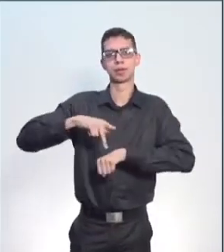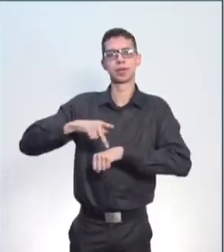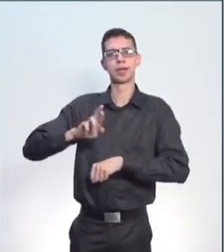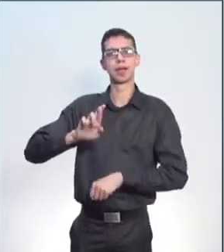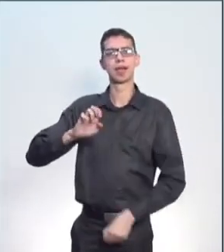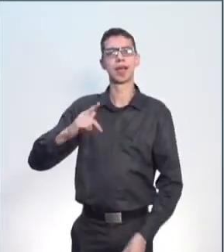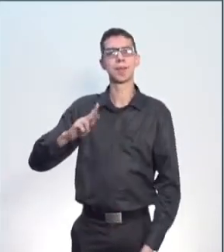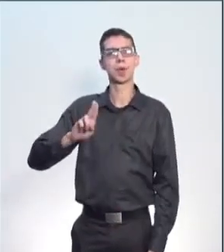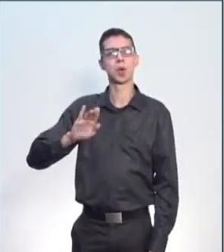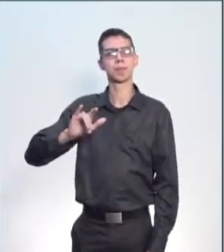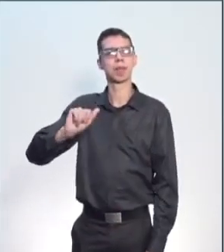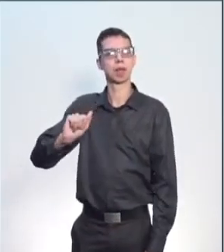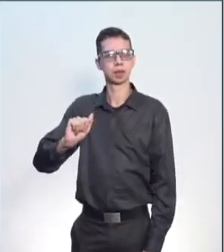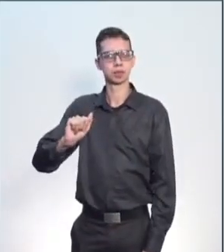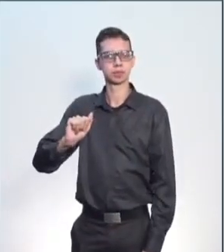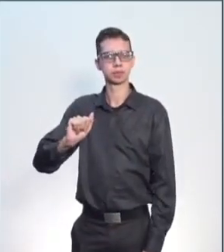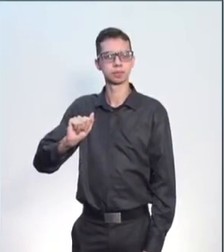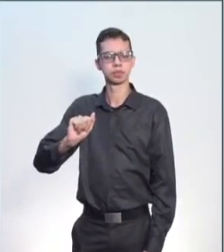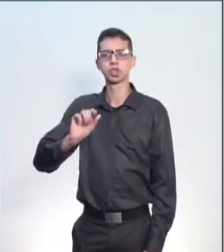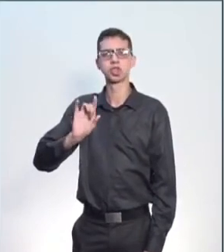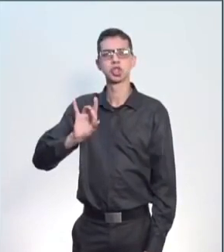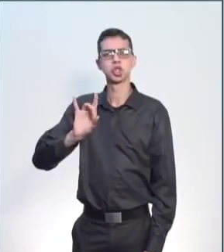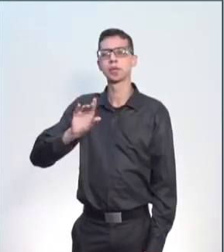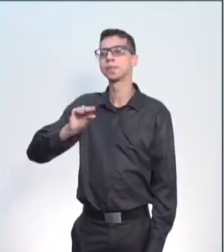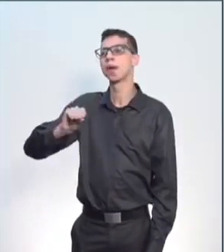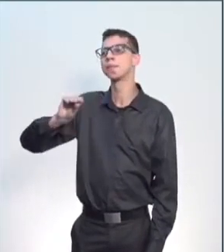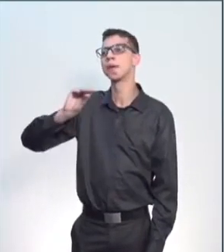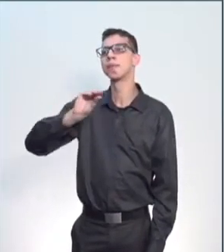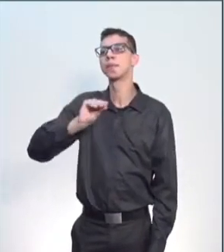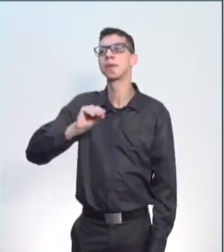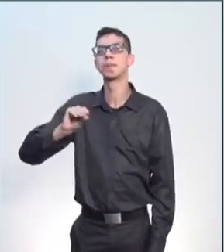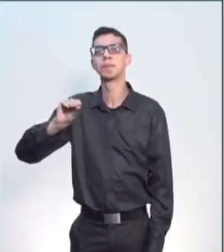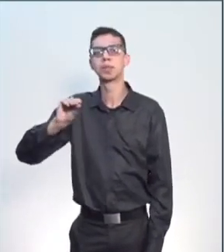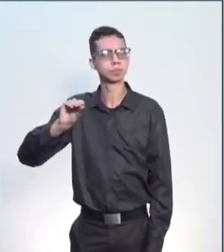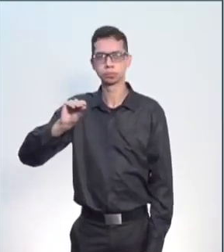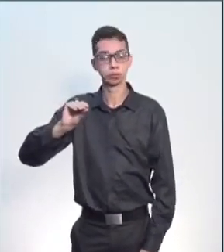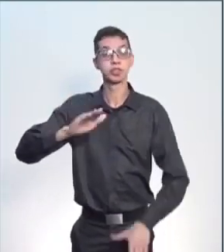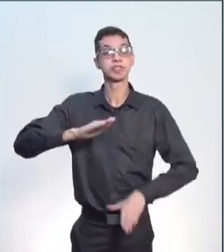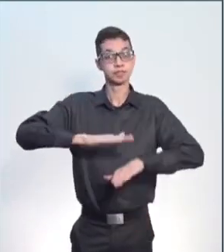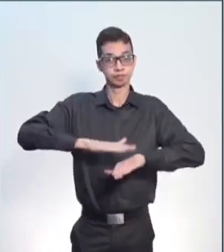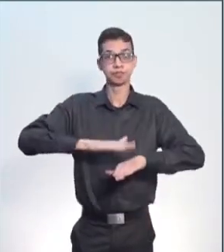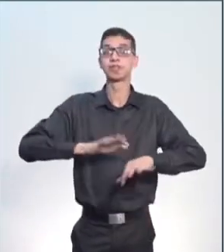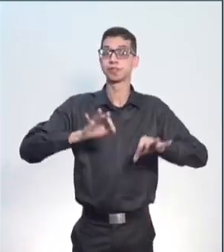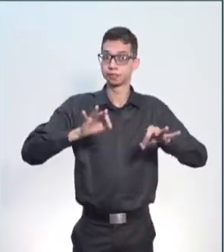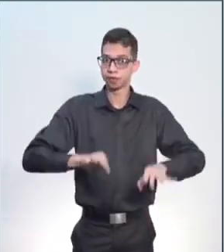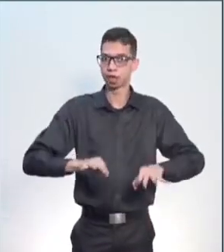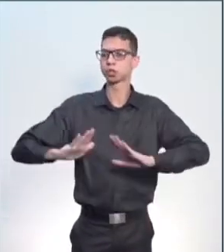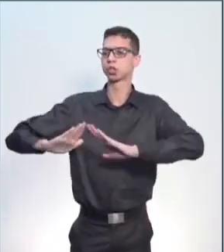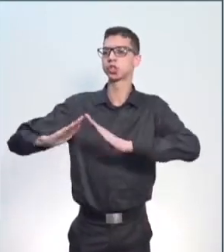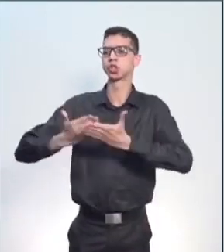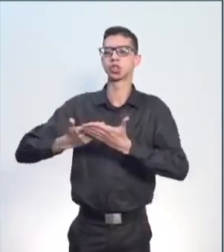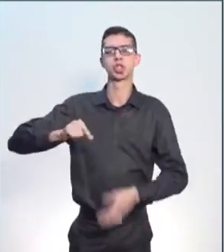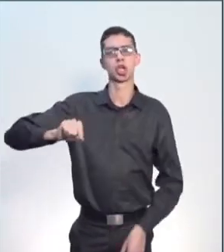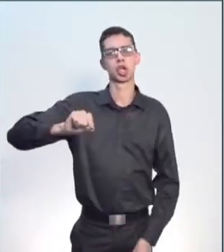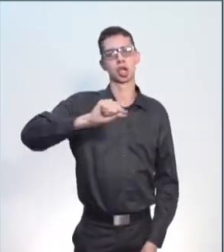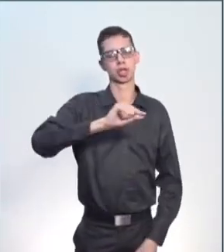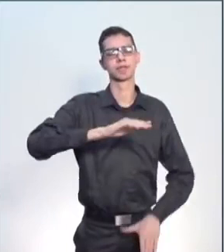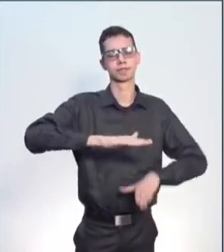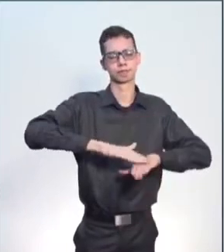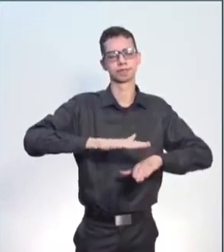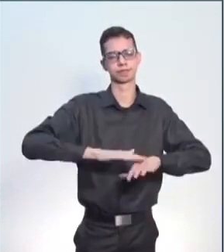as palavras que se ouvem nas escolas. Então, olha só, então a gente está falando de dois autores